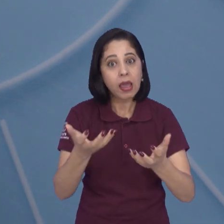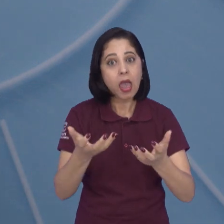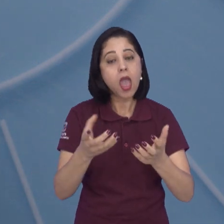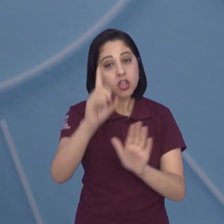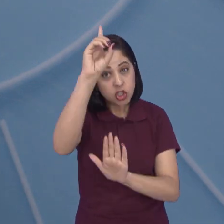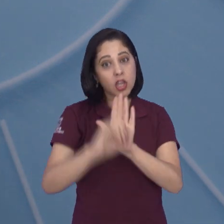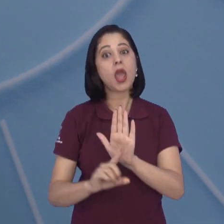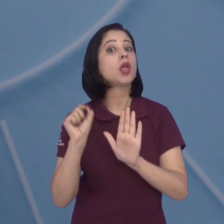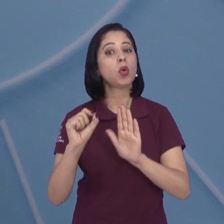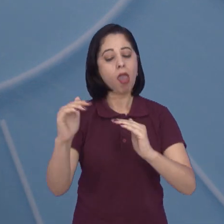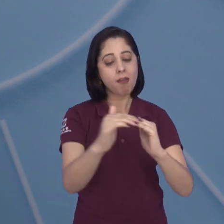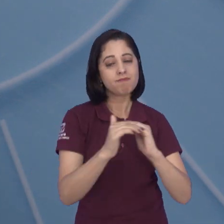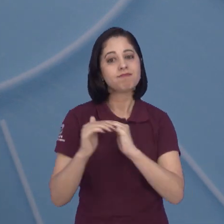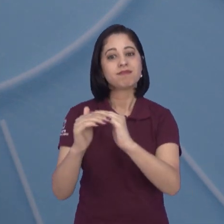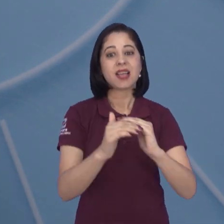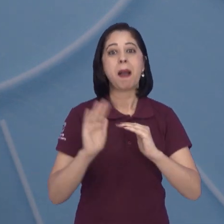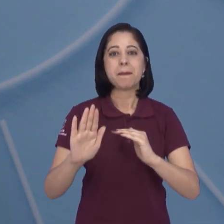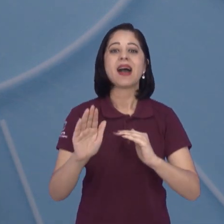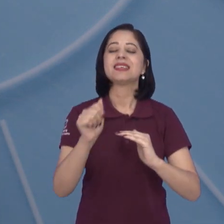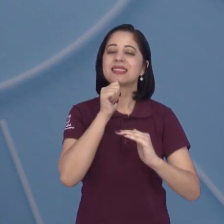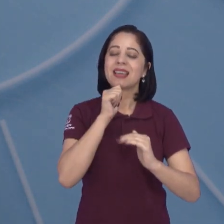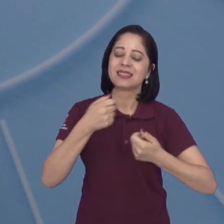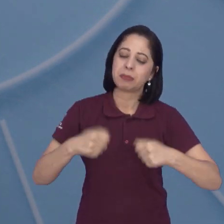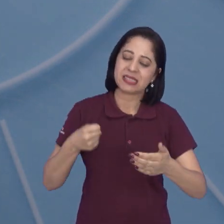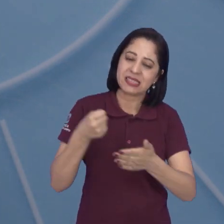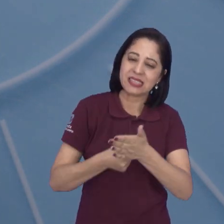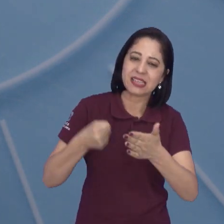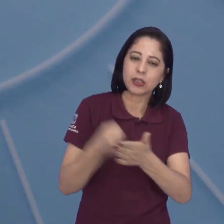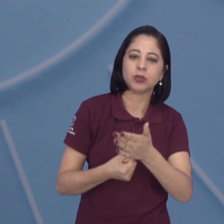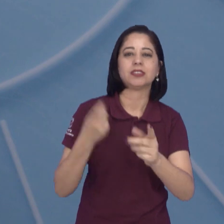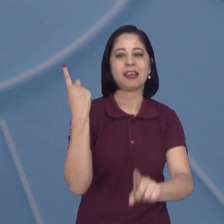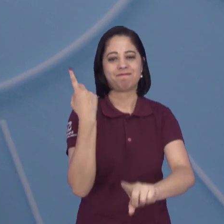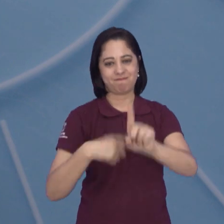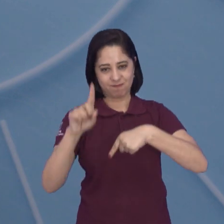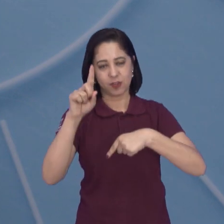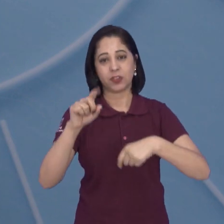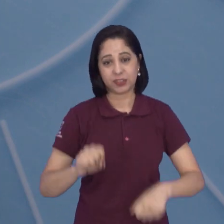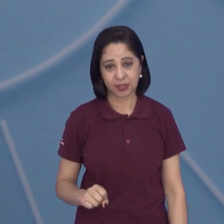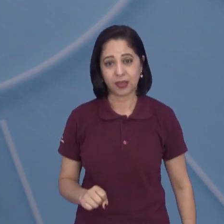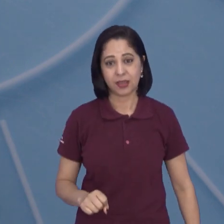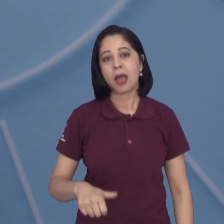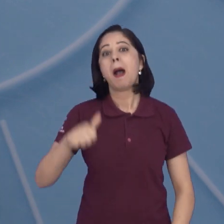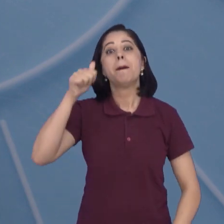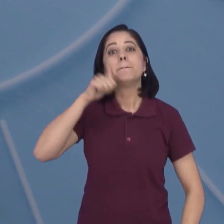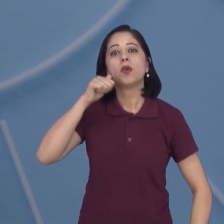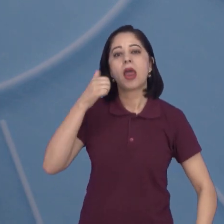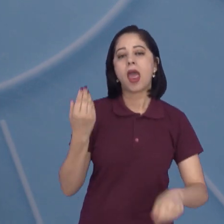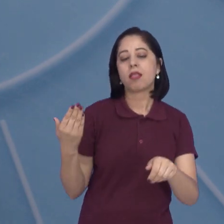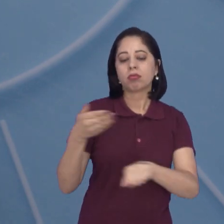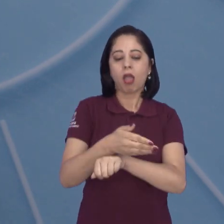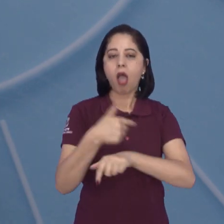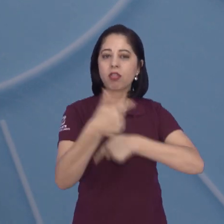é a equidade, porém, nós precisamos avançar muito ainda nesse tema, né? Mulher e trabalho, portanto, é